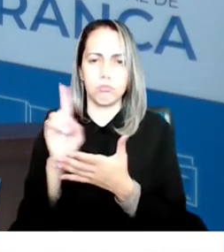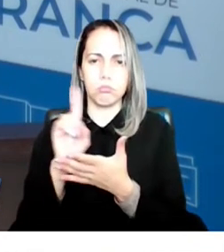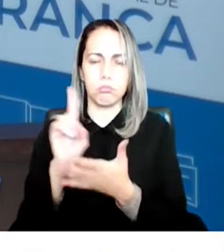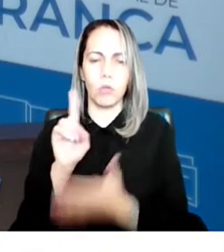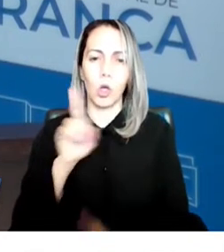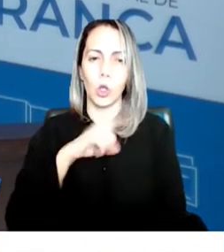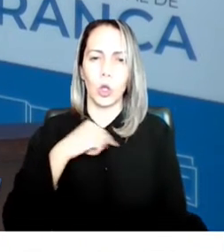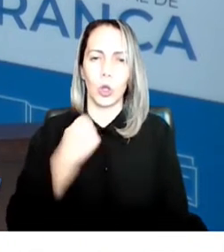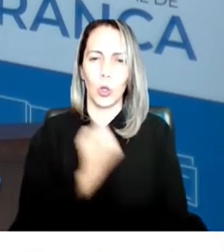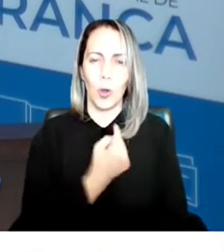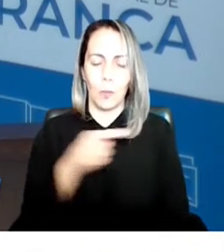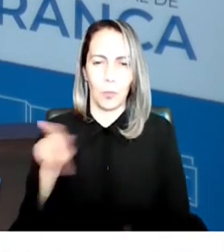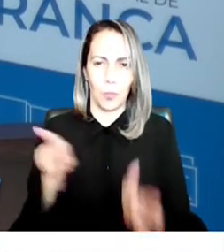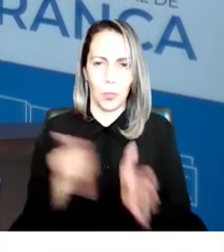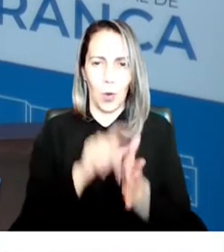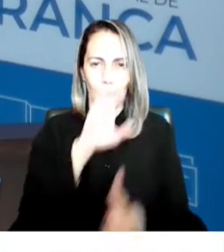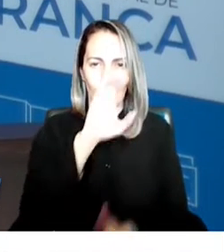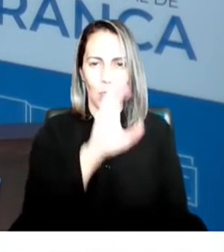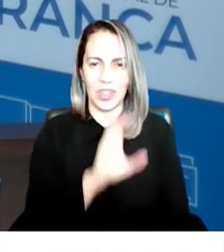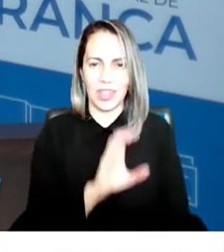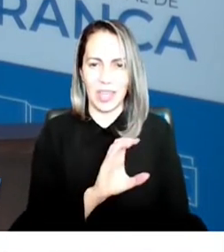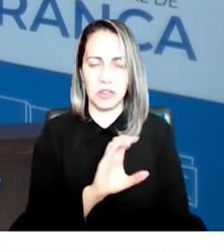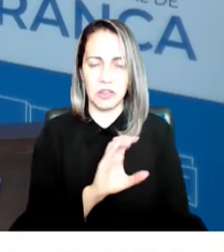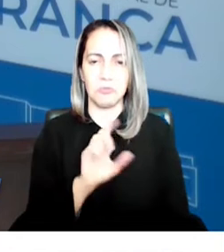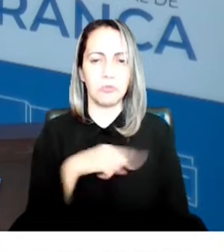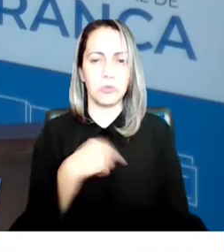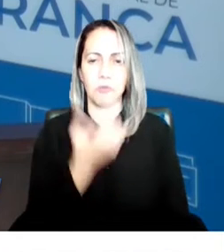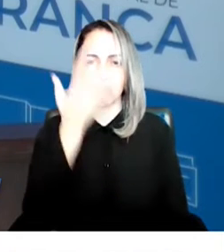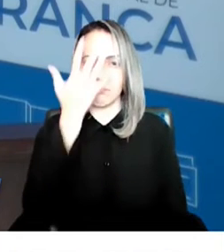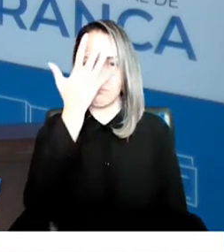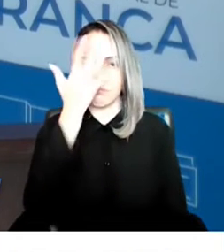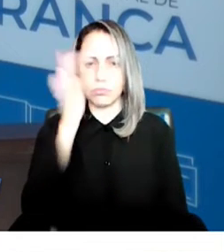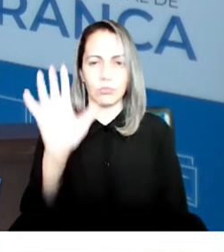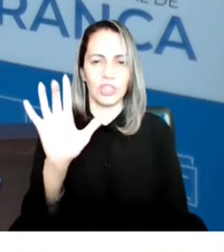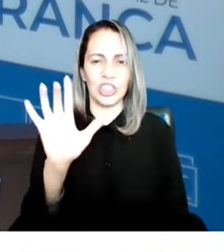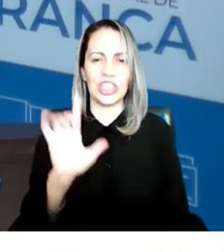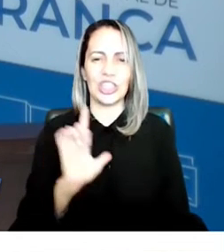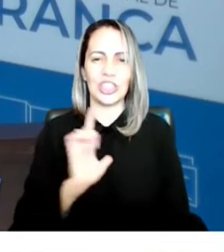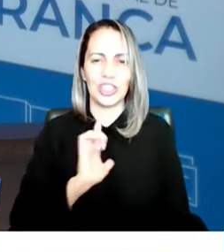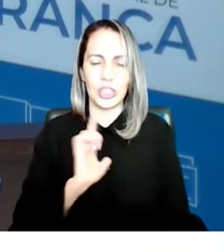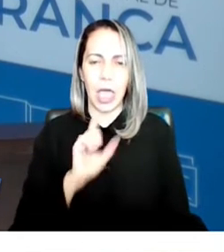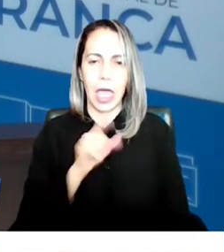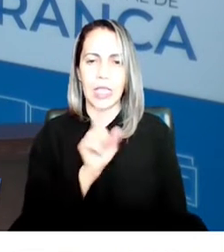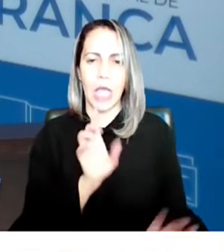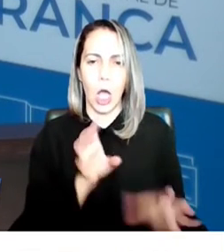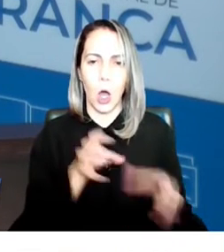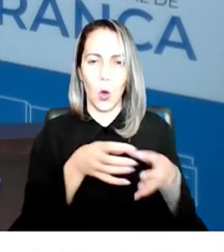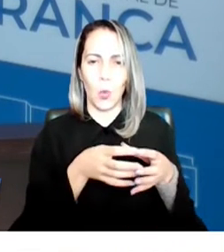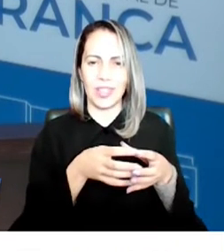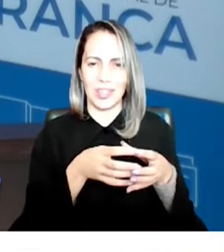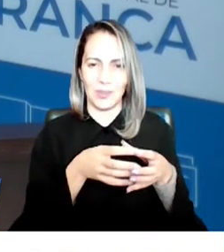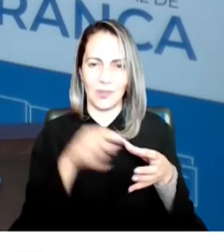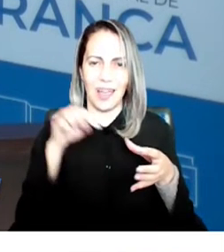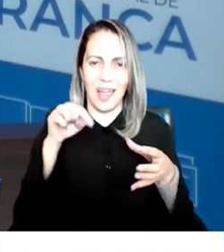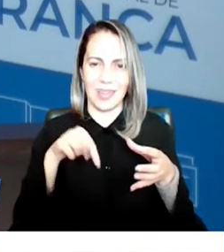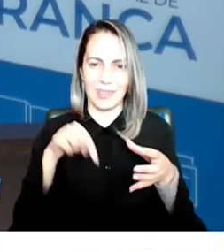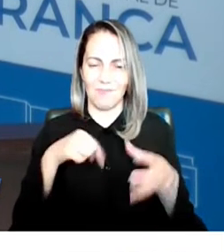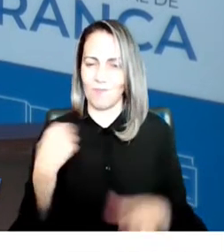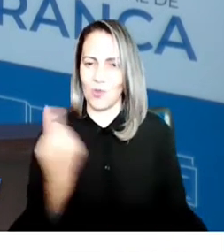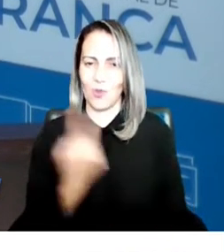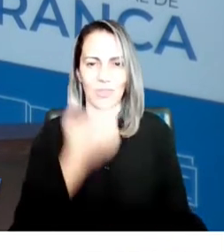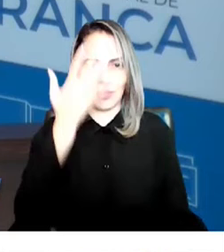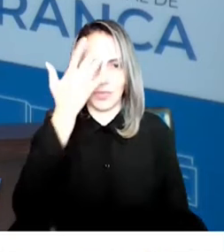próprio Conselho, não sabíamos que havia esta comissão aqui na casa. A